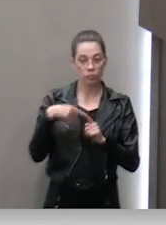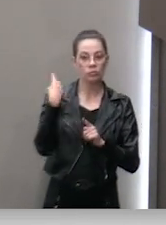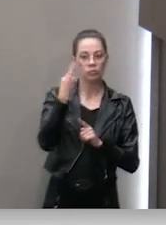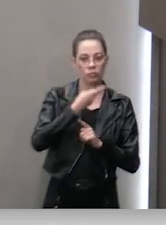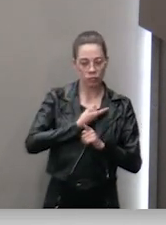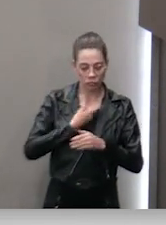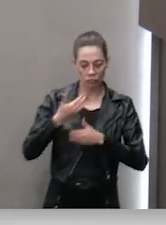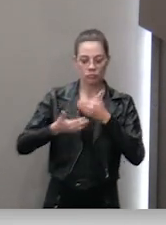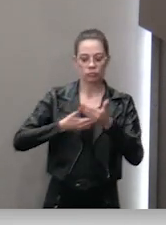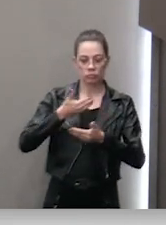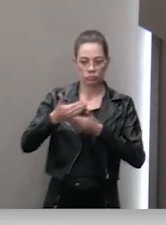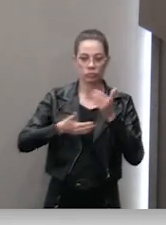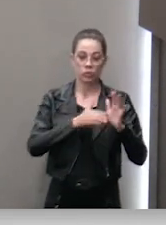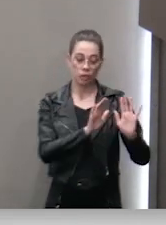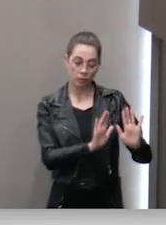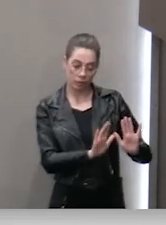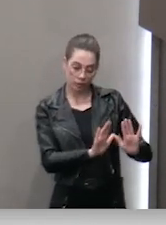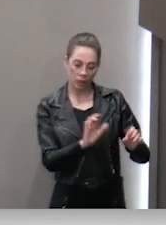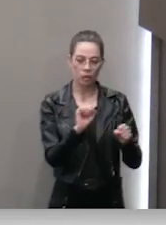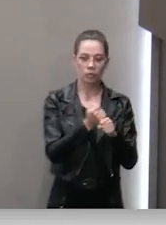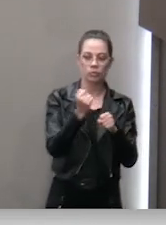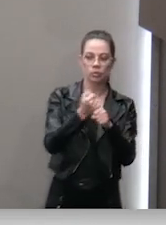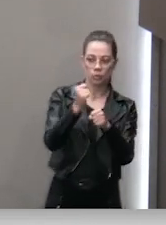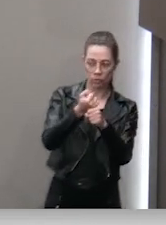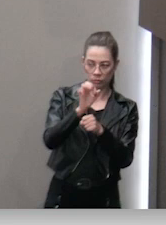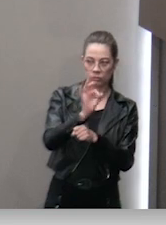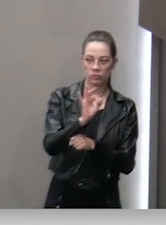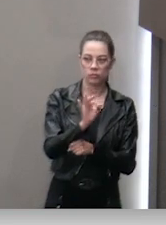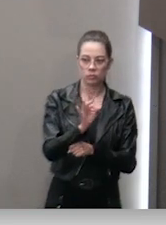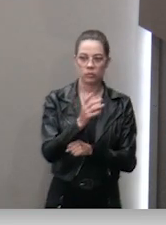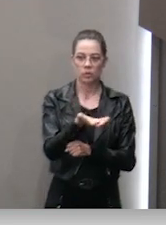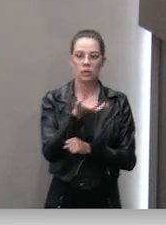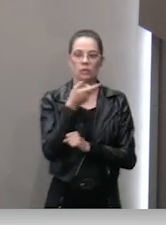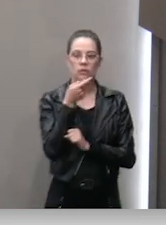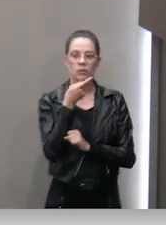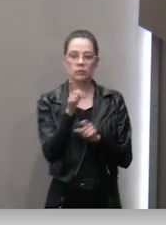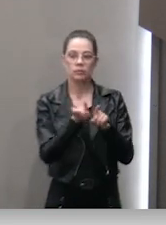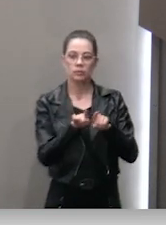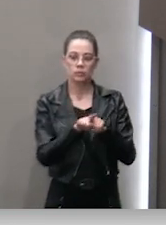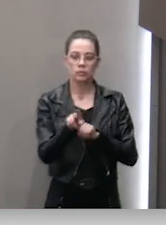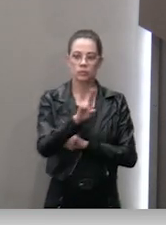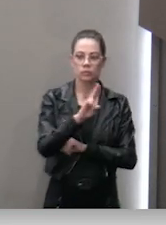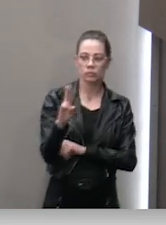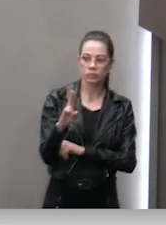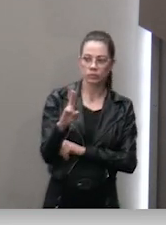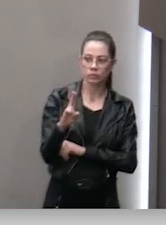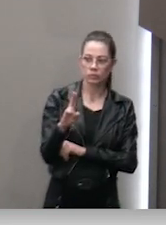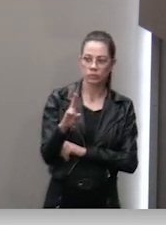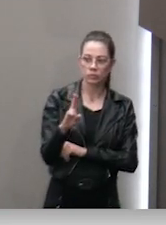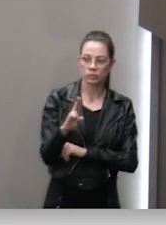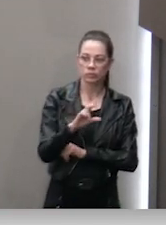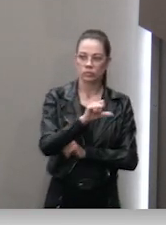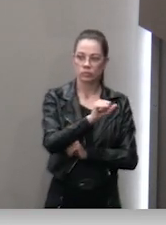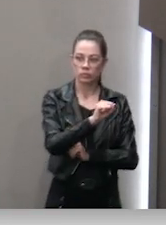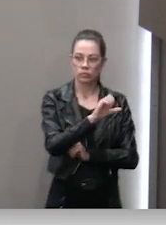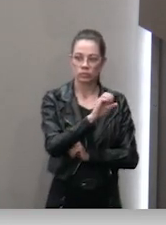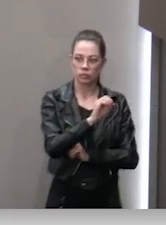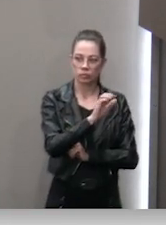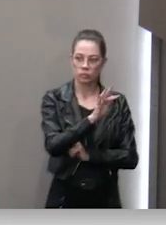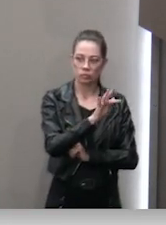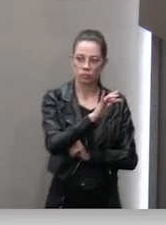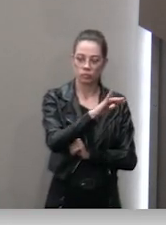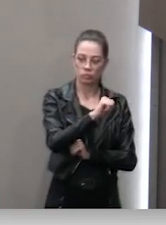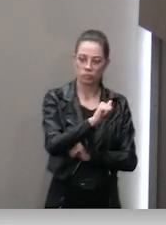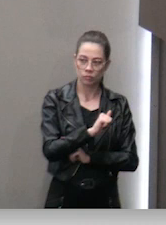passamos. Que ficam, que constroem. Quero dizer aqui que em nome da Sofia de Fátima Oliveira